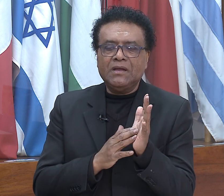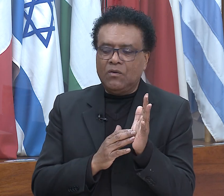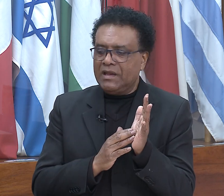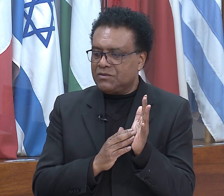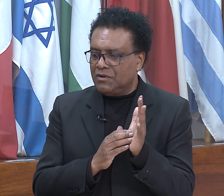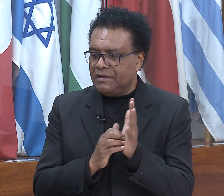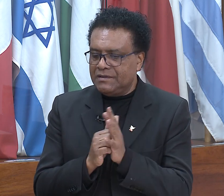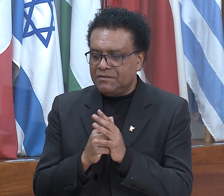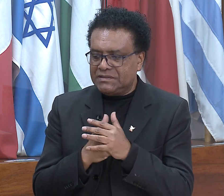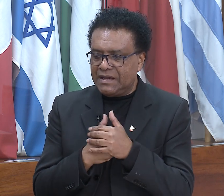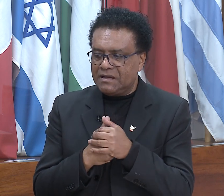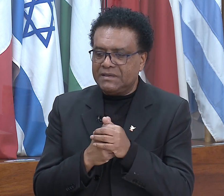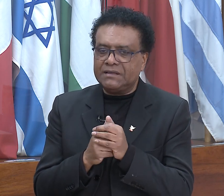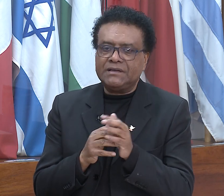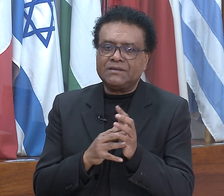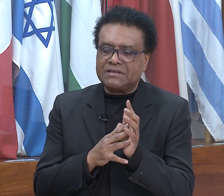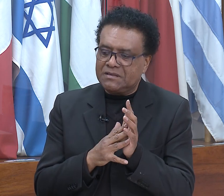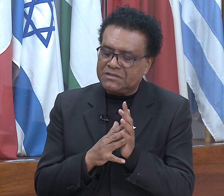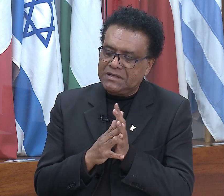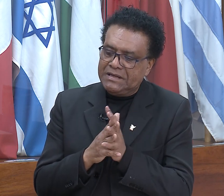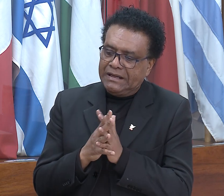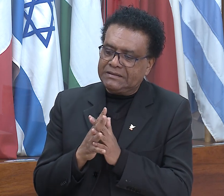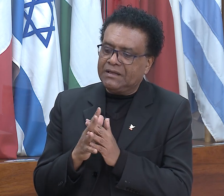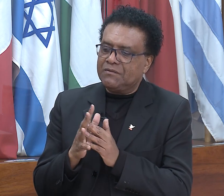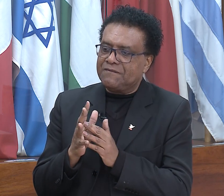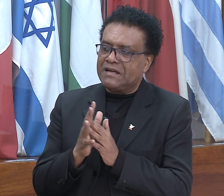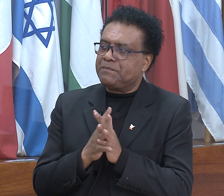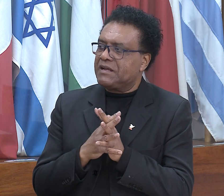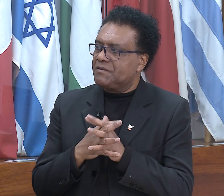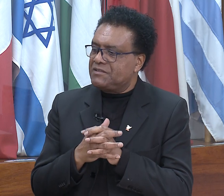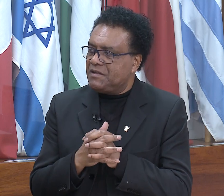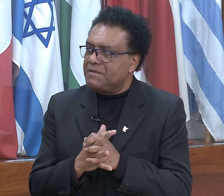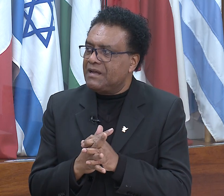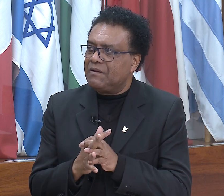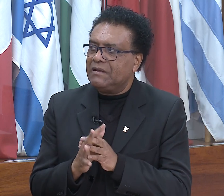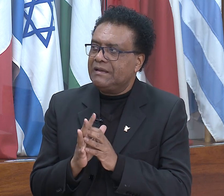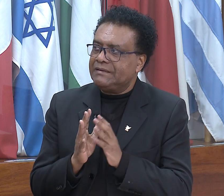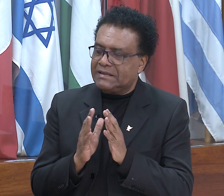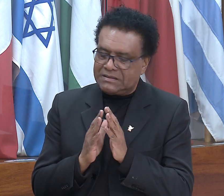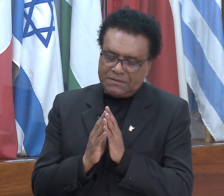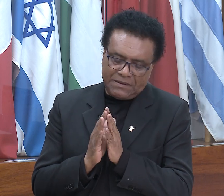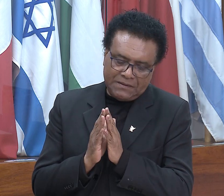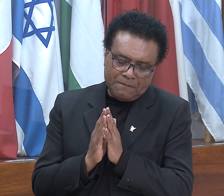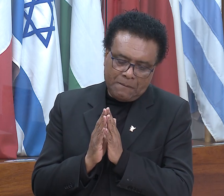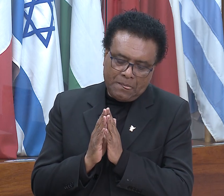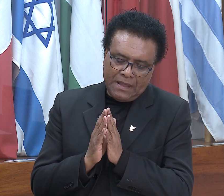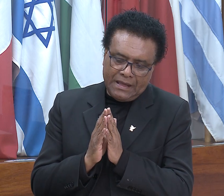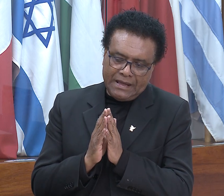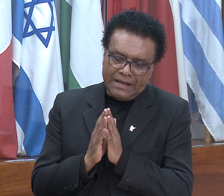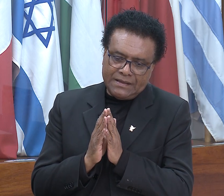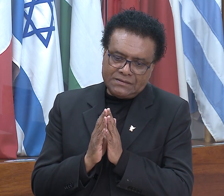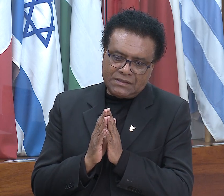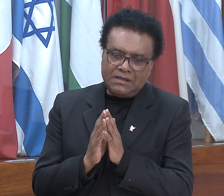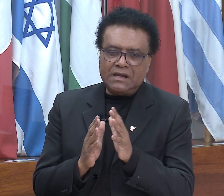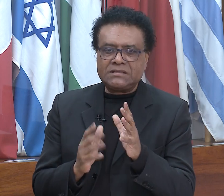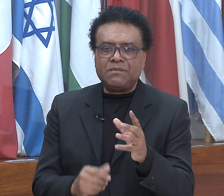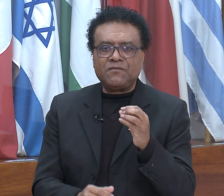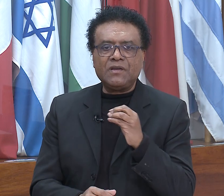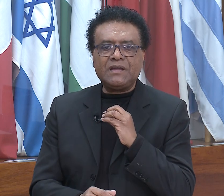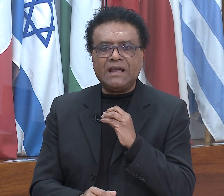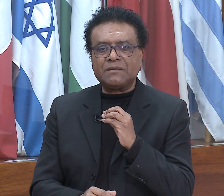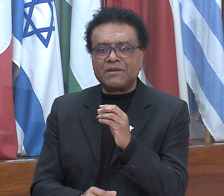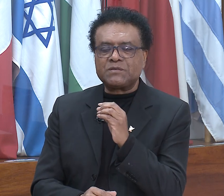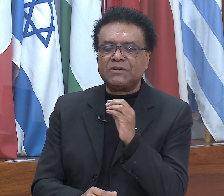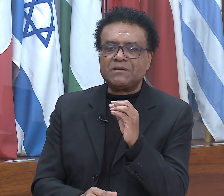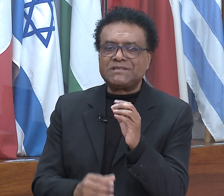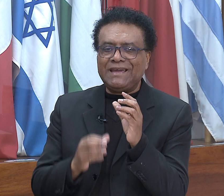porque o relatório não está encaminhado ainda nós estamos entrando numa fase praticamente terminal dessa CPI é de que a